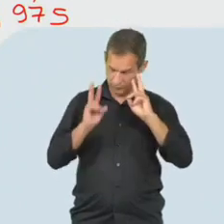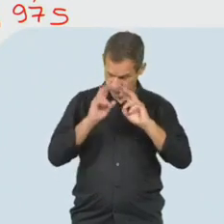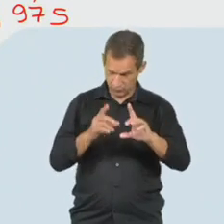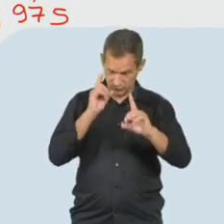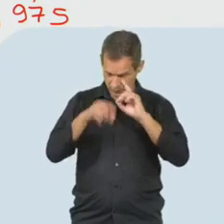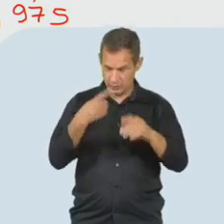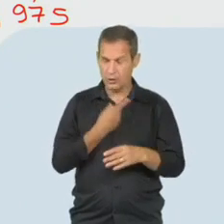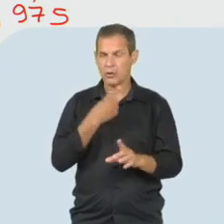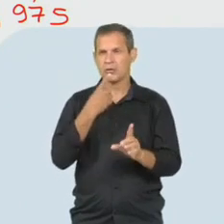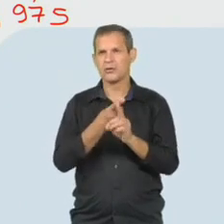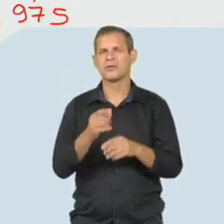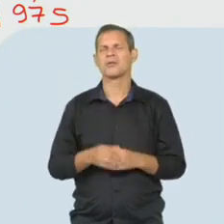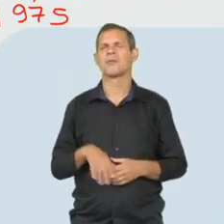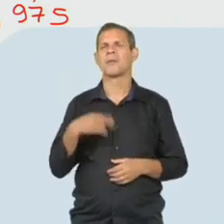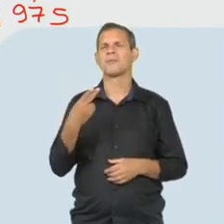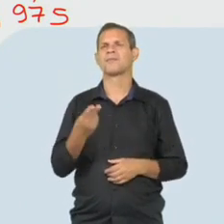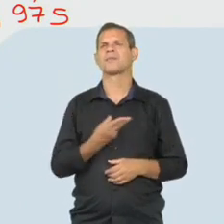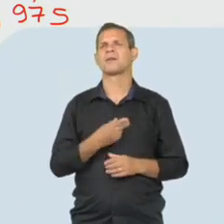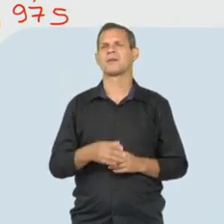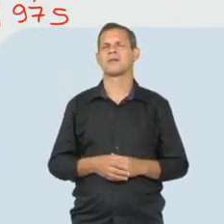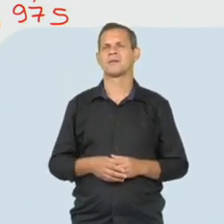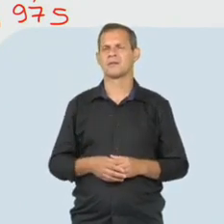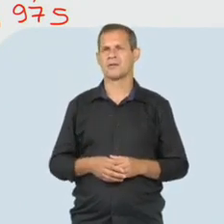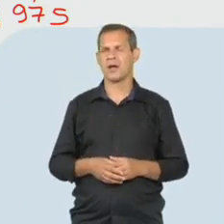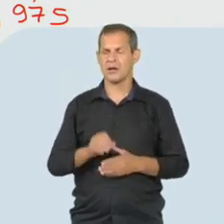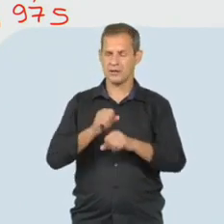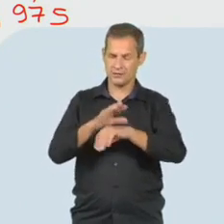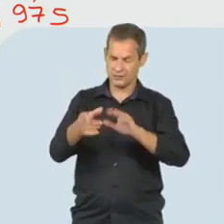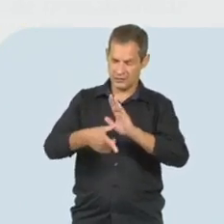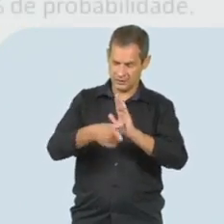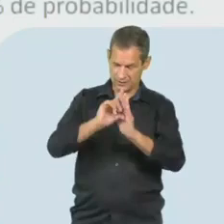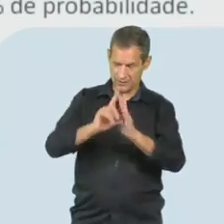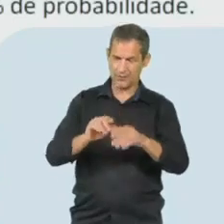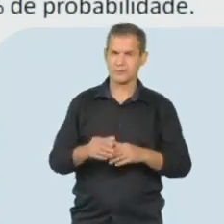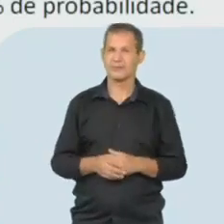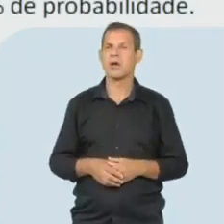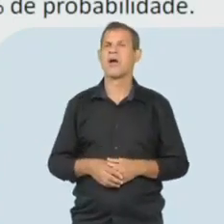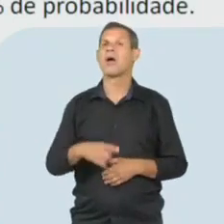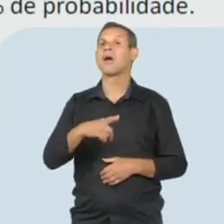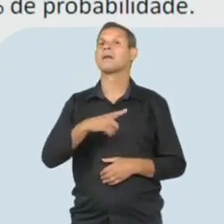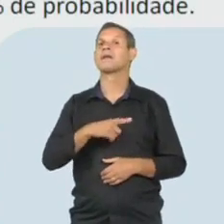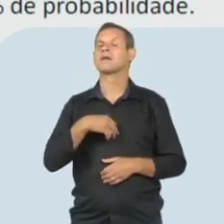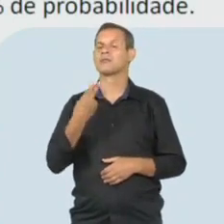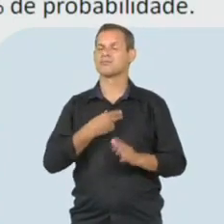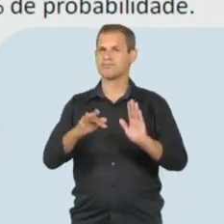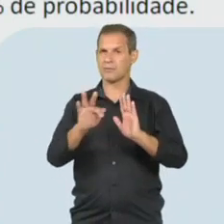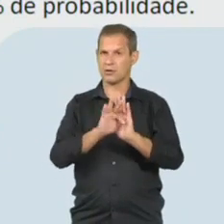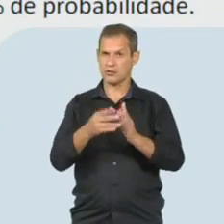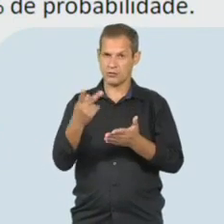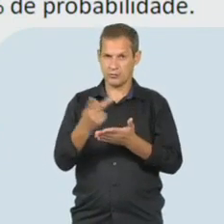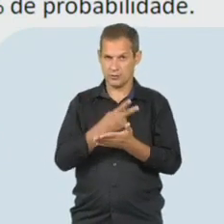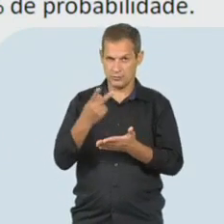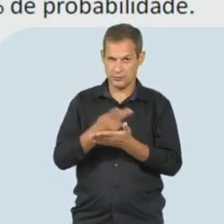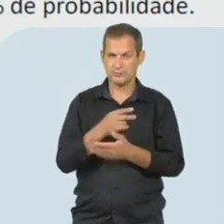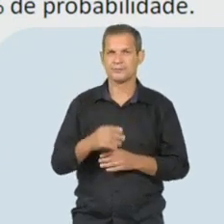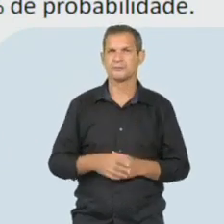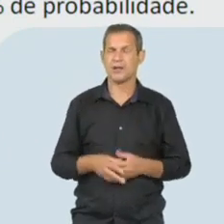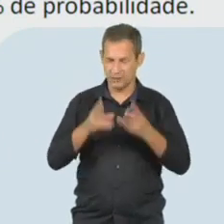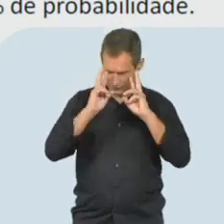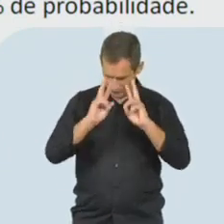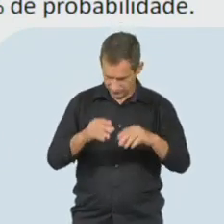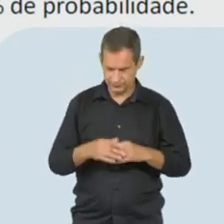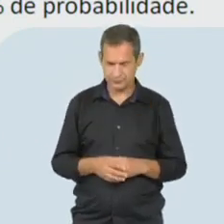dado que nós vimos no nosso slide anterior. Colocando isso da nossa fórmula do erro, olha